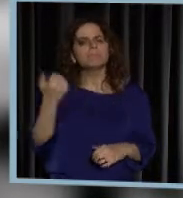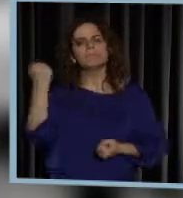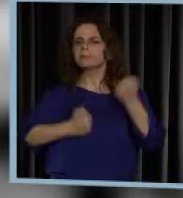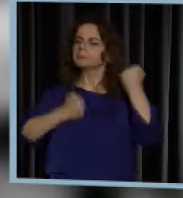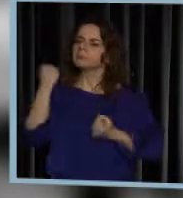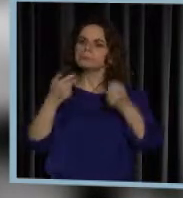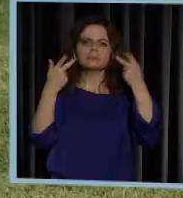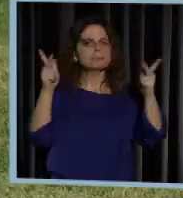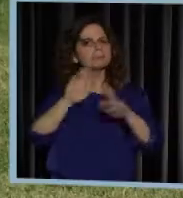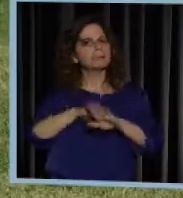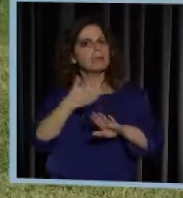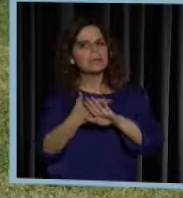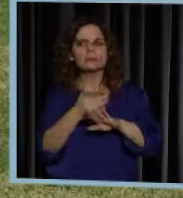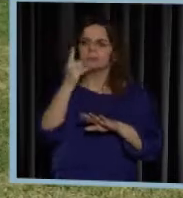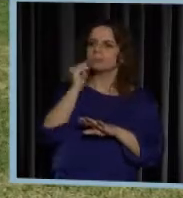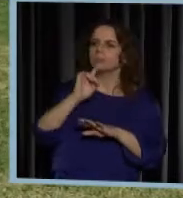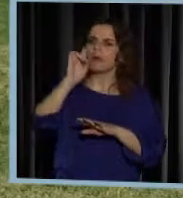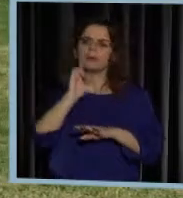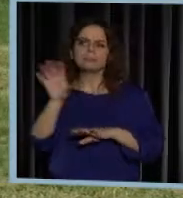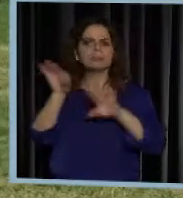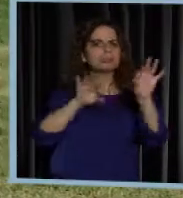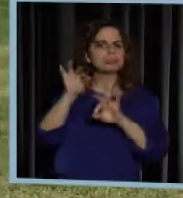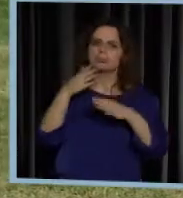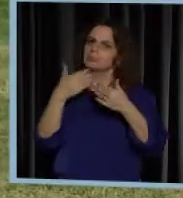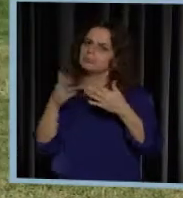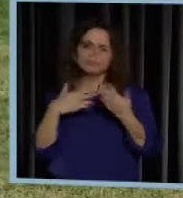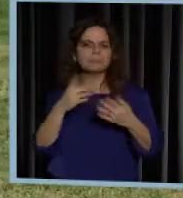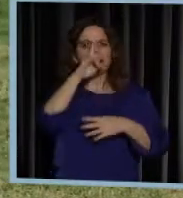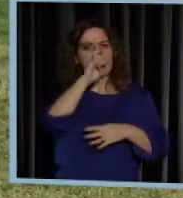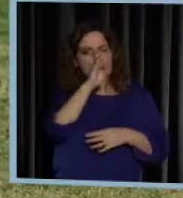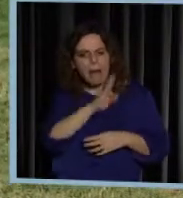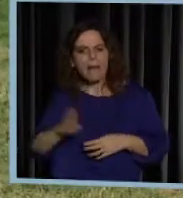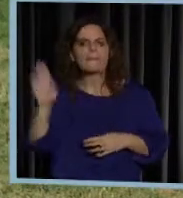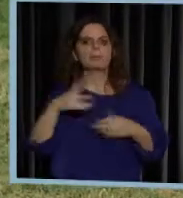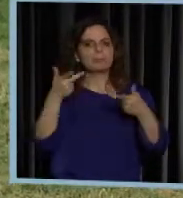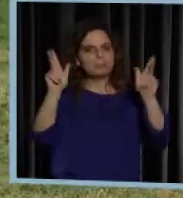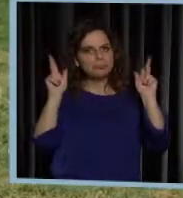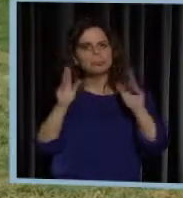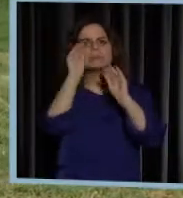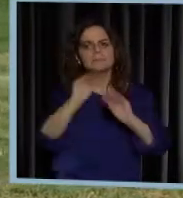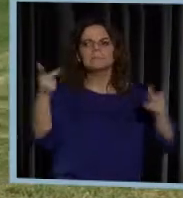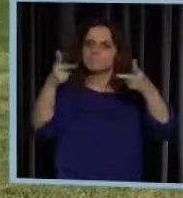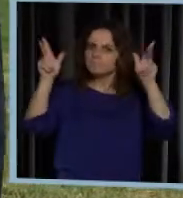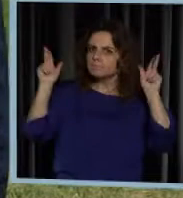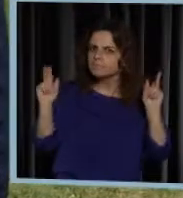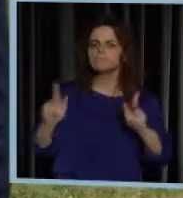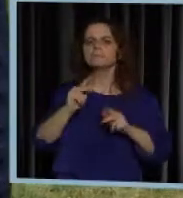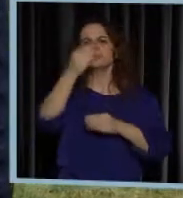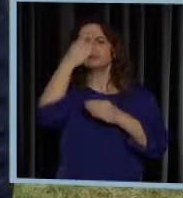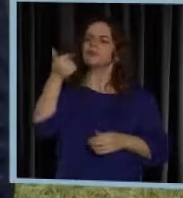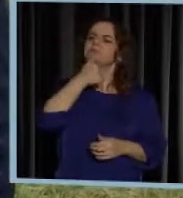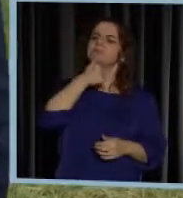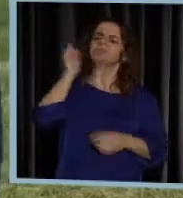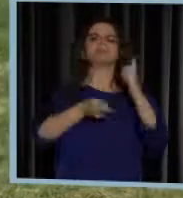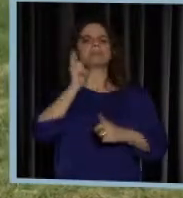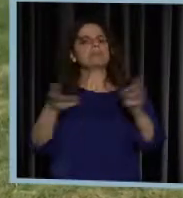maior liberdade, liberdade sexual, liberdade nos costumes, liberdade no ensino, contra o autoritarismo dos